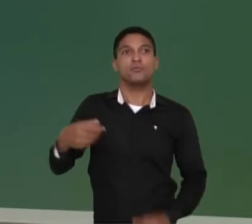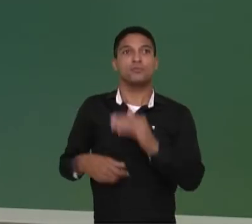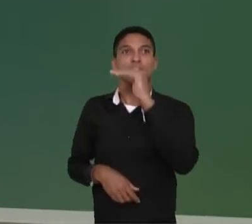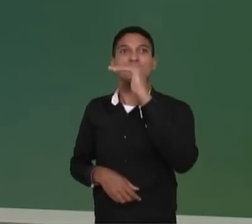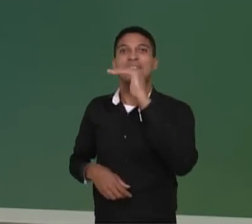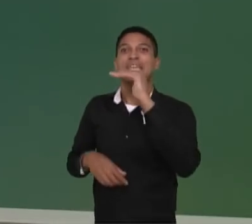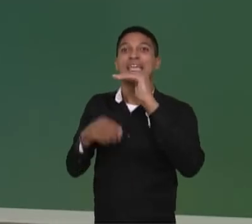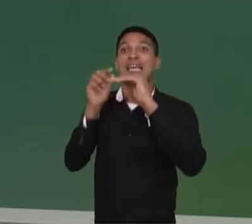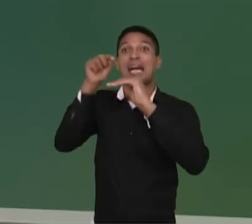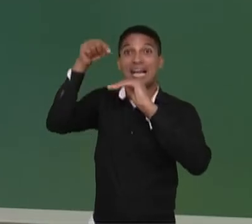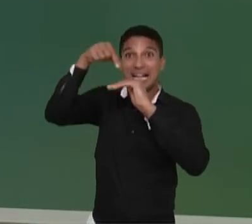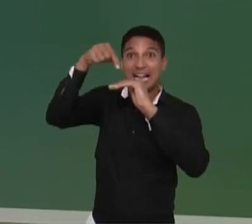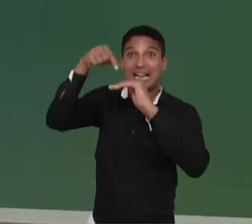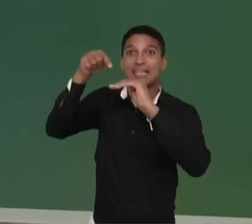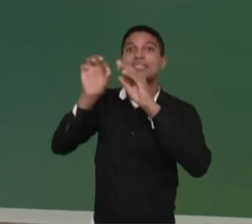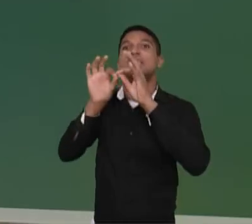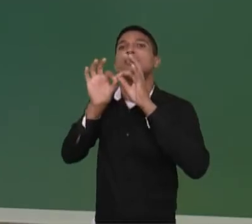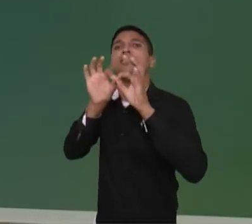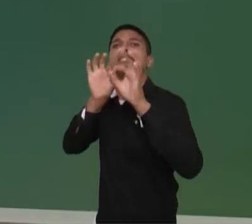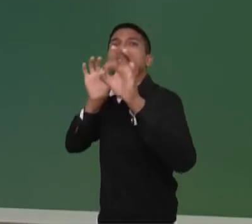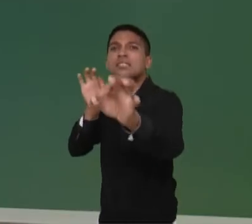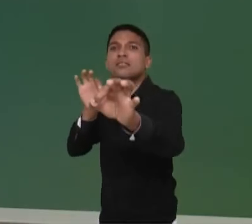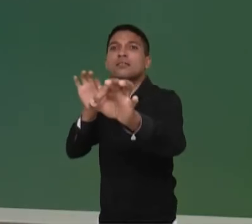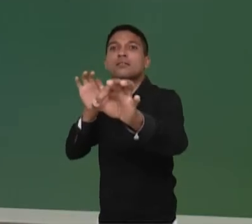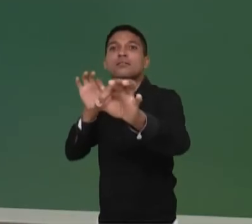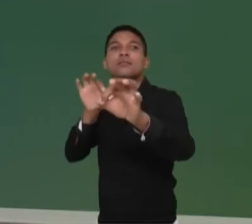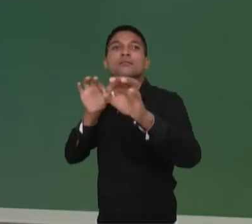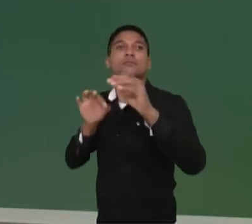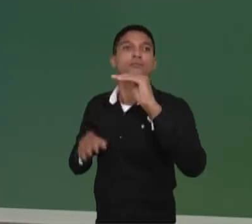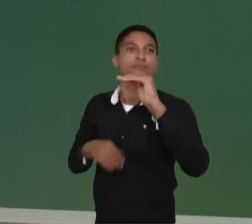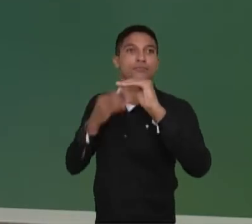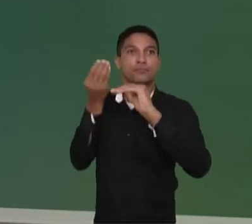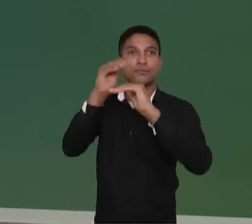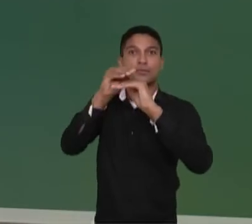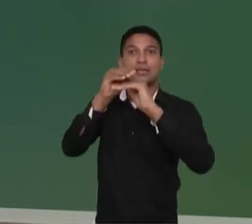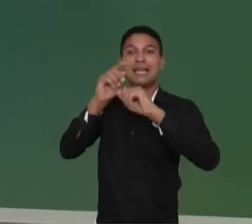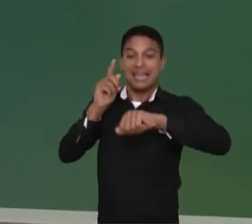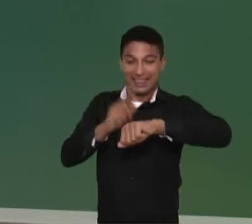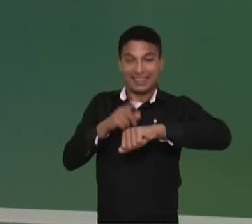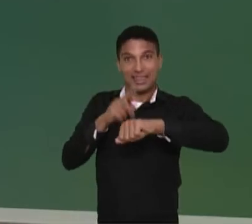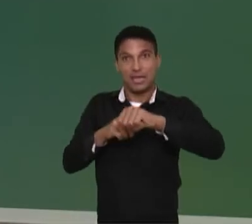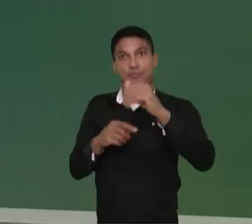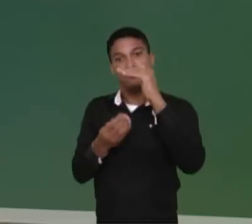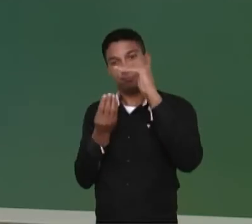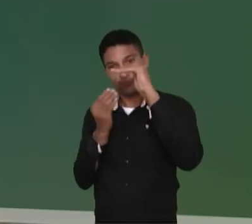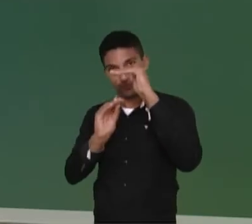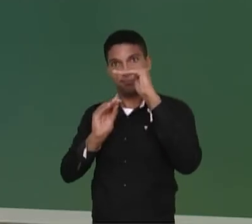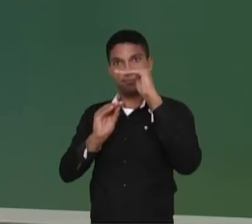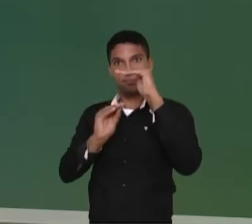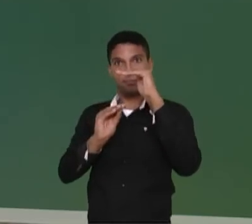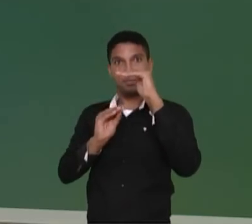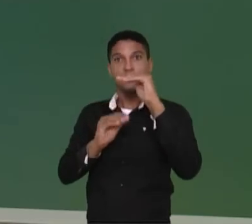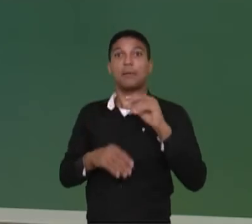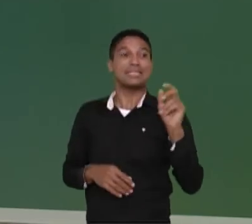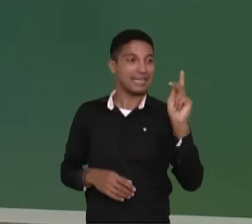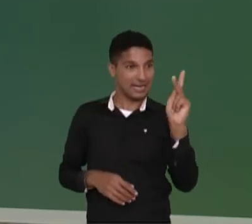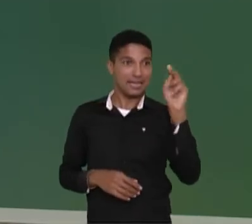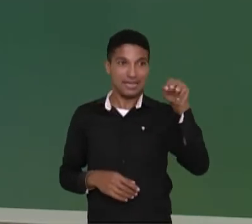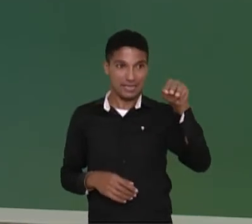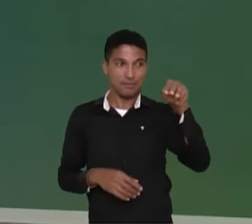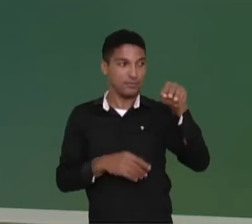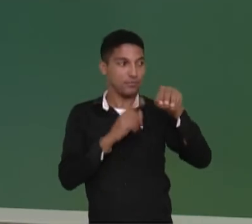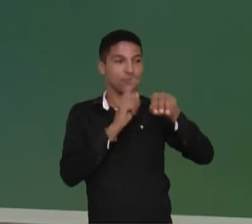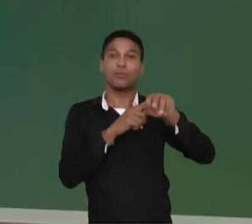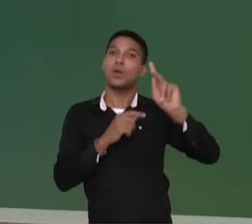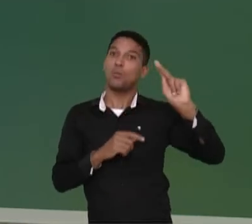30 minutos. Mas eu quero quilômetro por hora. Então eu vou ter que converter esse 30 minutos ali. 30 minutos